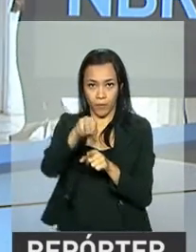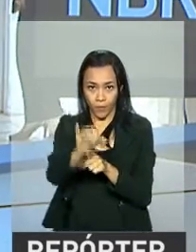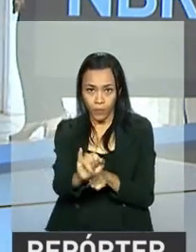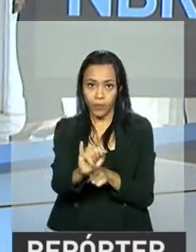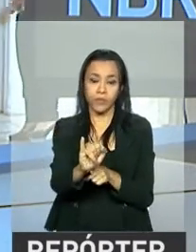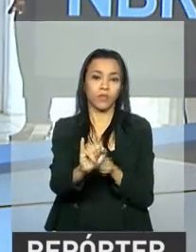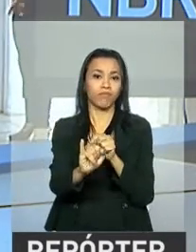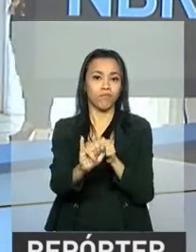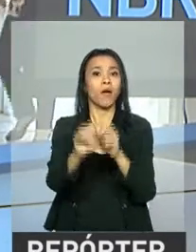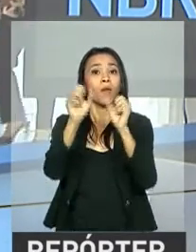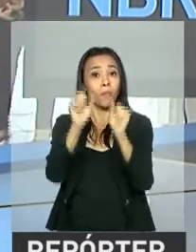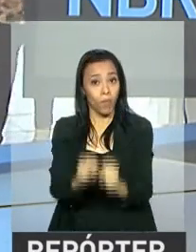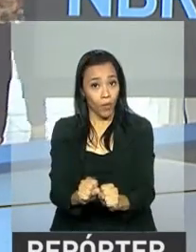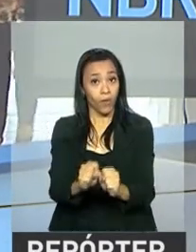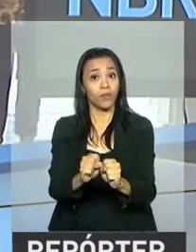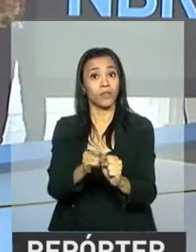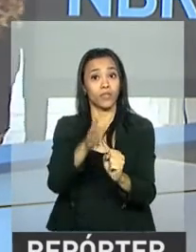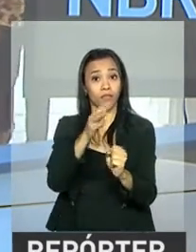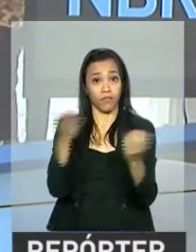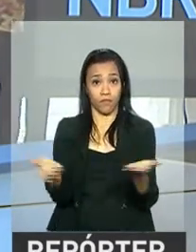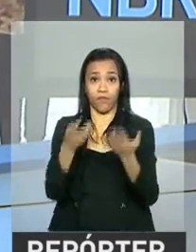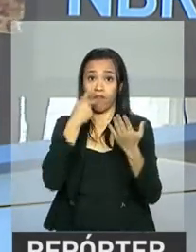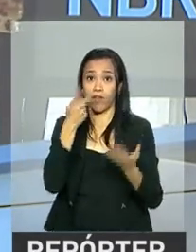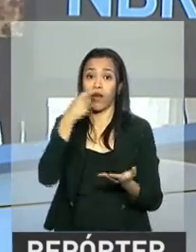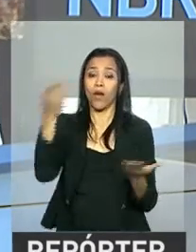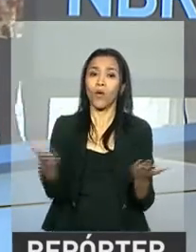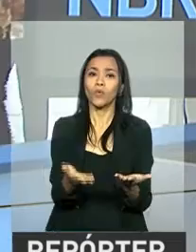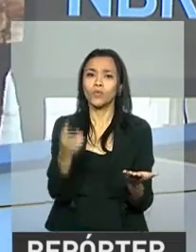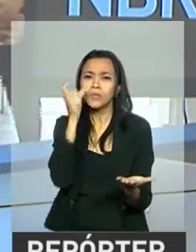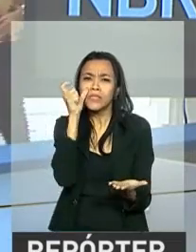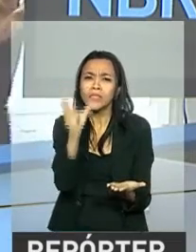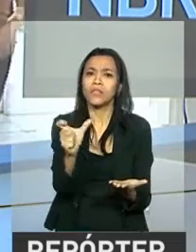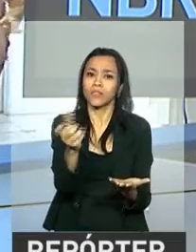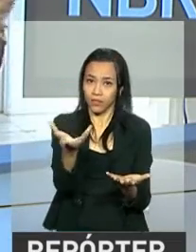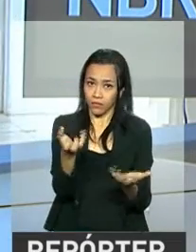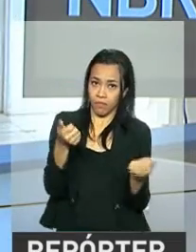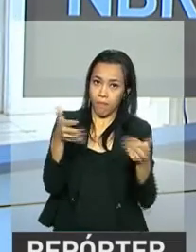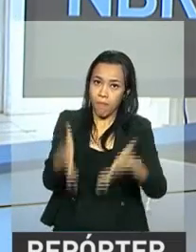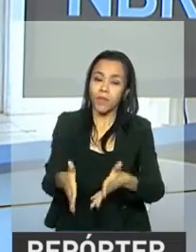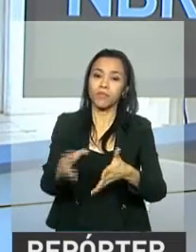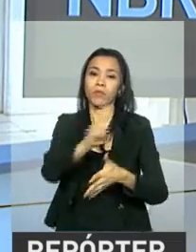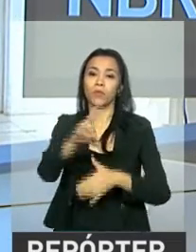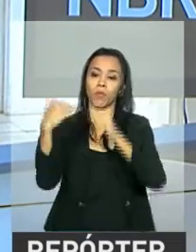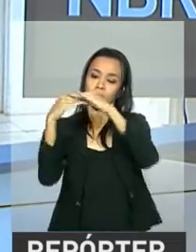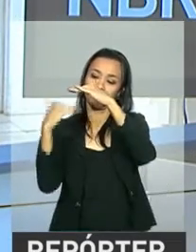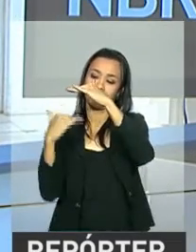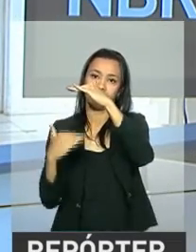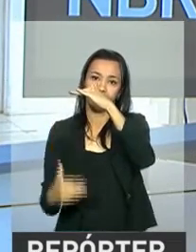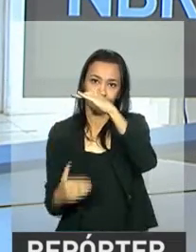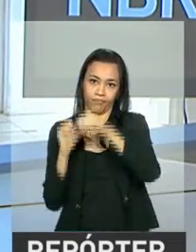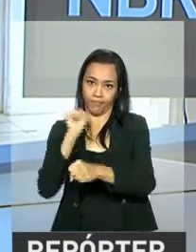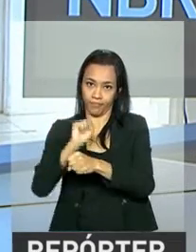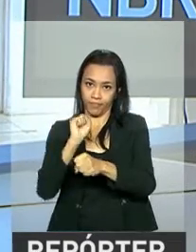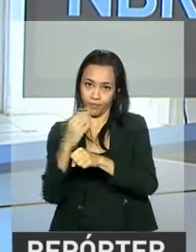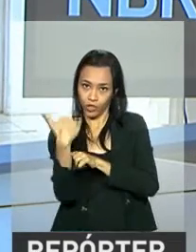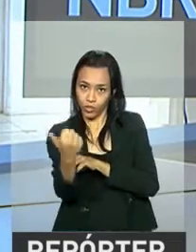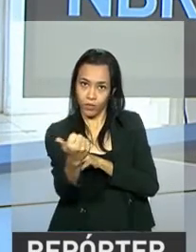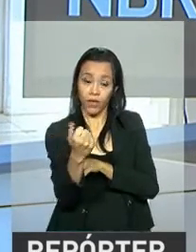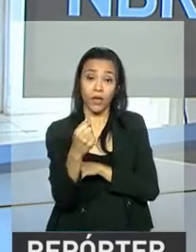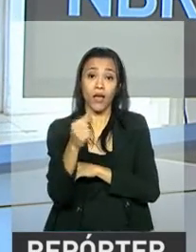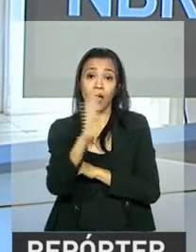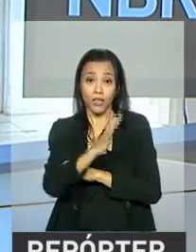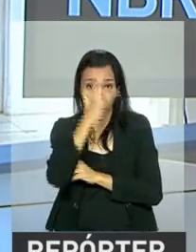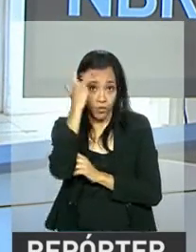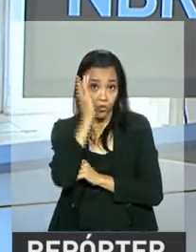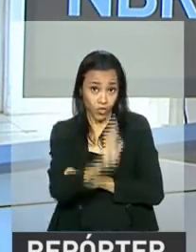podem declarar a a partir de hoje o interesse em participar da lista de espera do programa os candidatos que foram